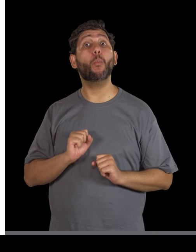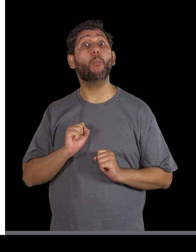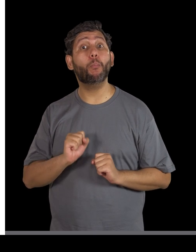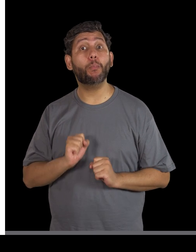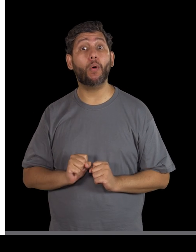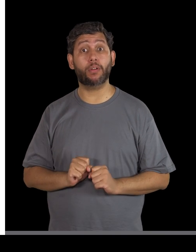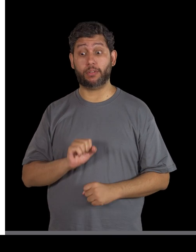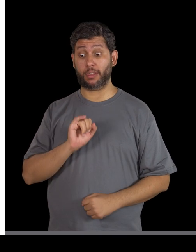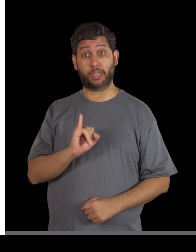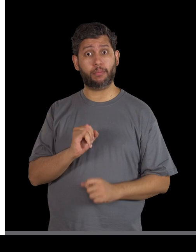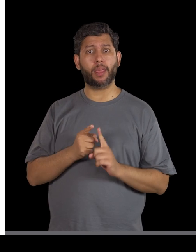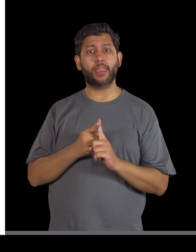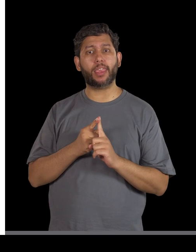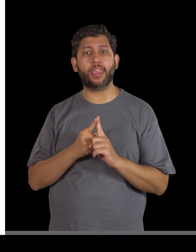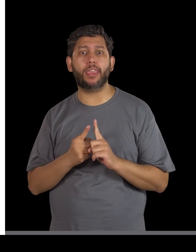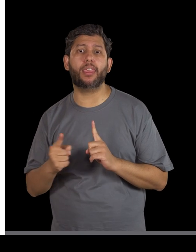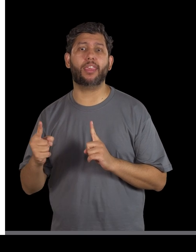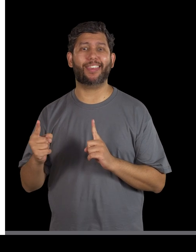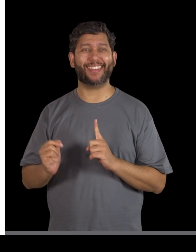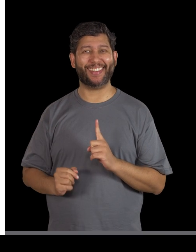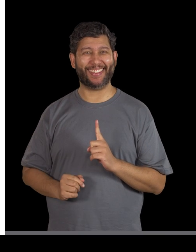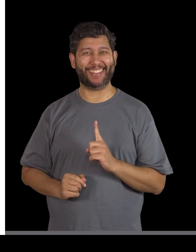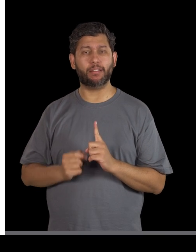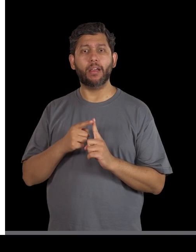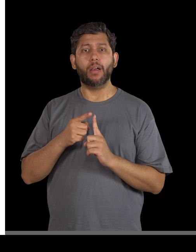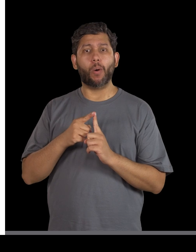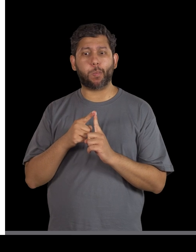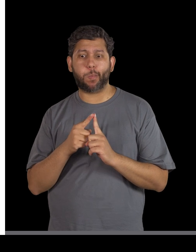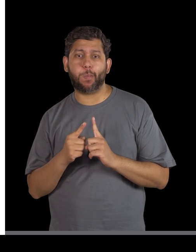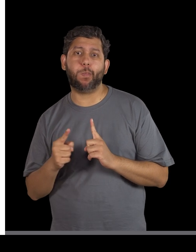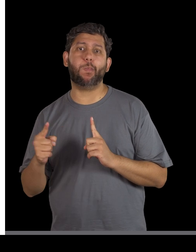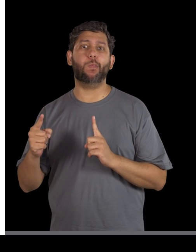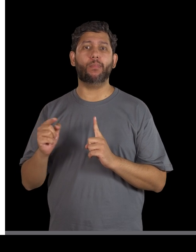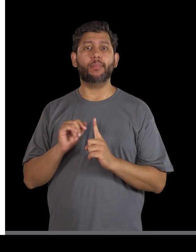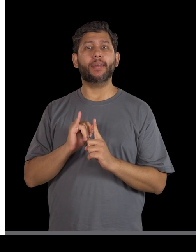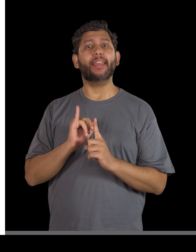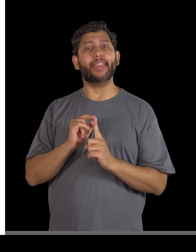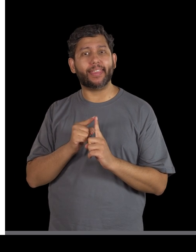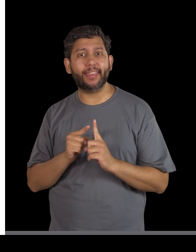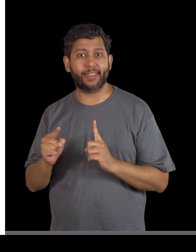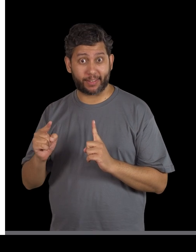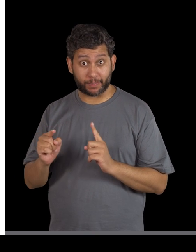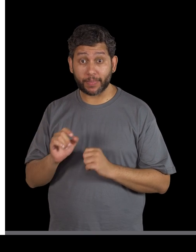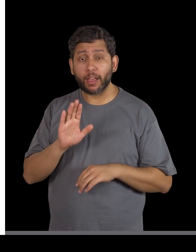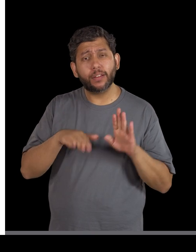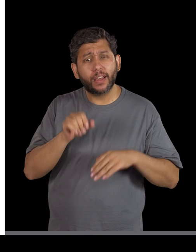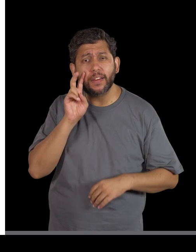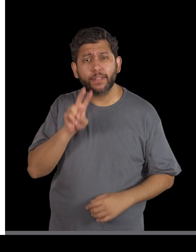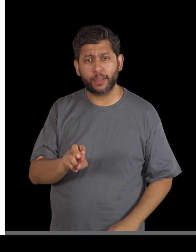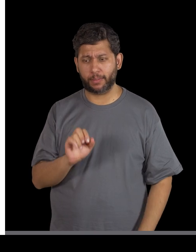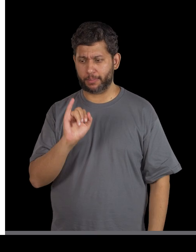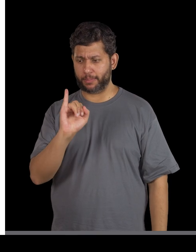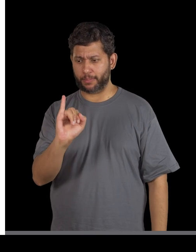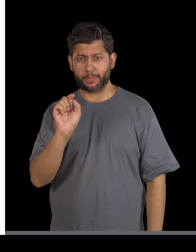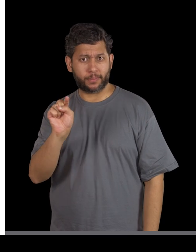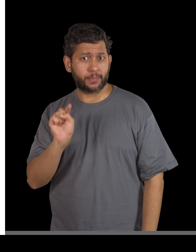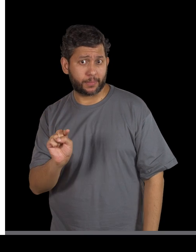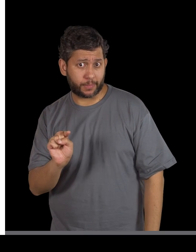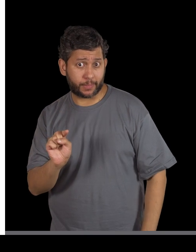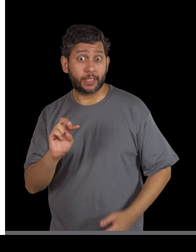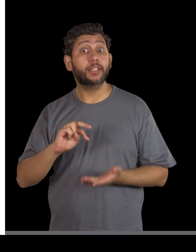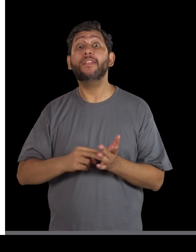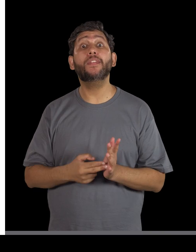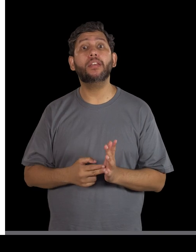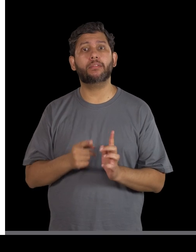2 pontinhos, né? Então, na minha transcrição, se você vir 2 pontinhos depois de uma vogal, isso significa que ela é longa, isso eu falei no